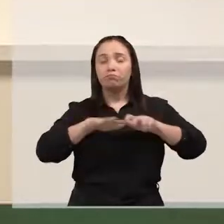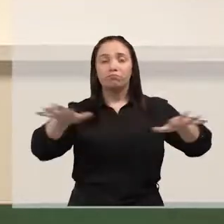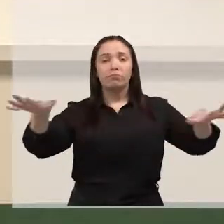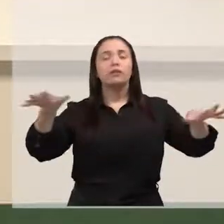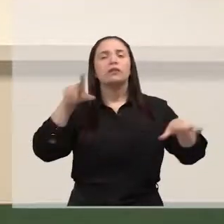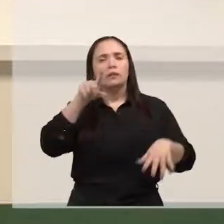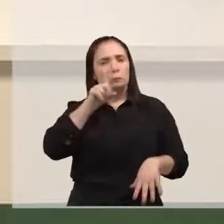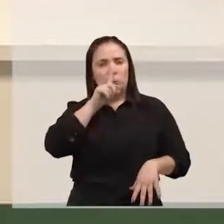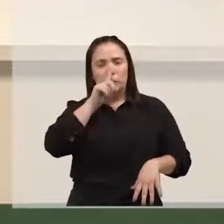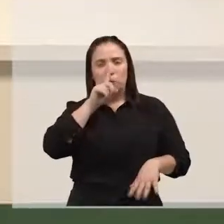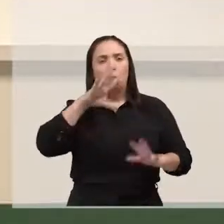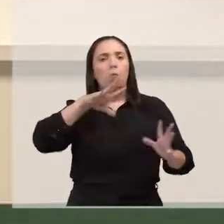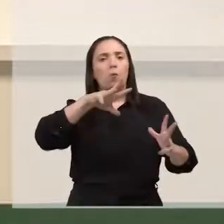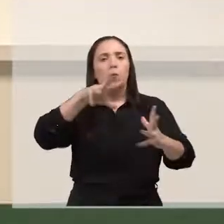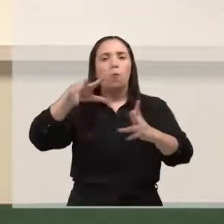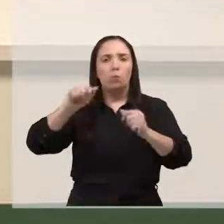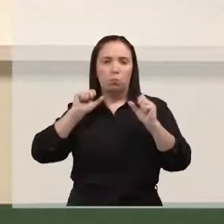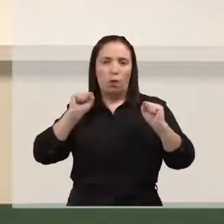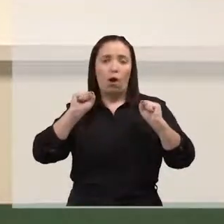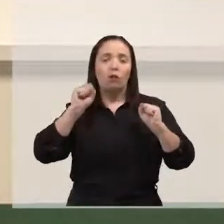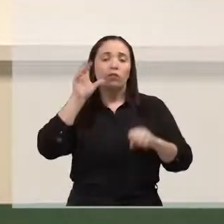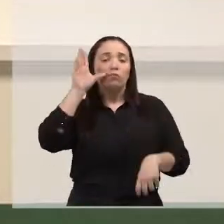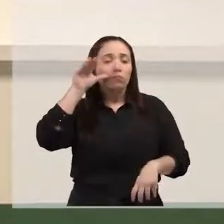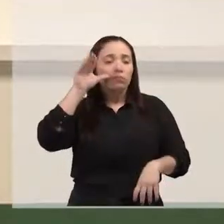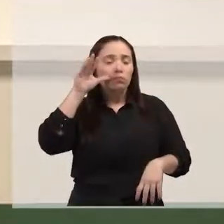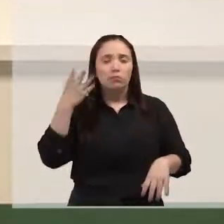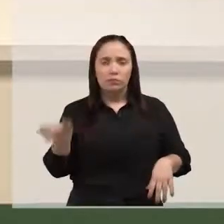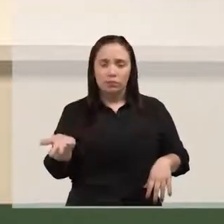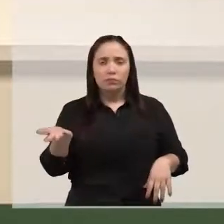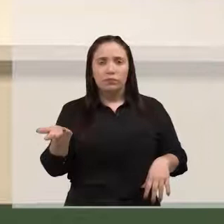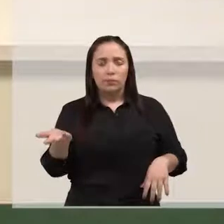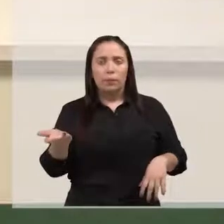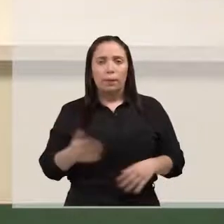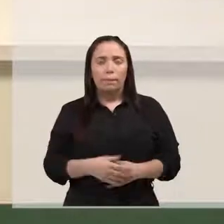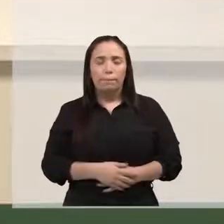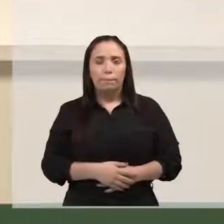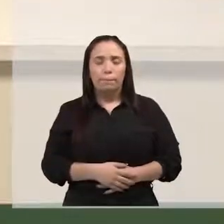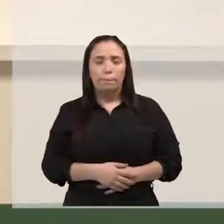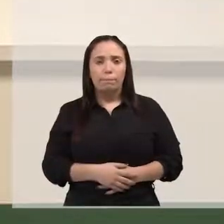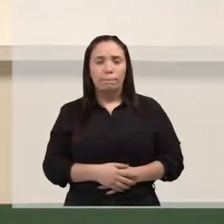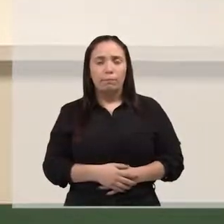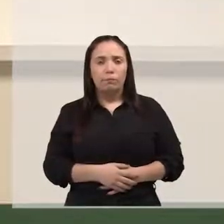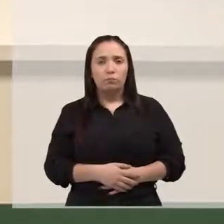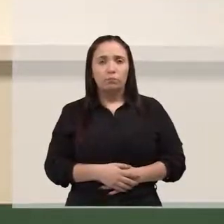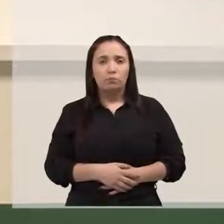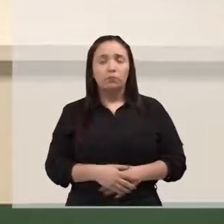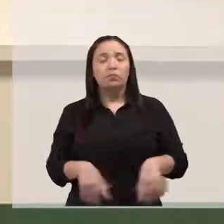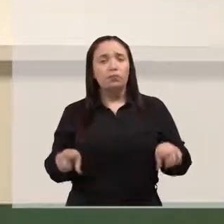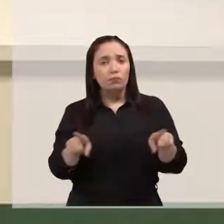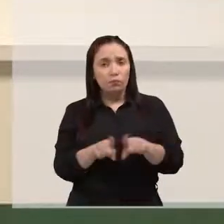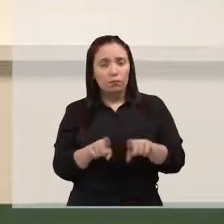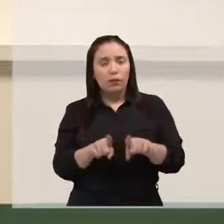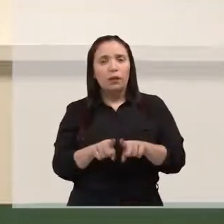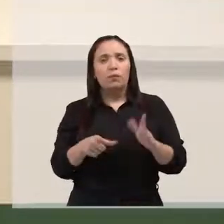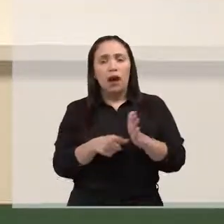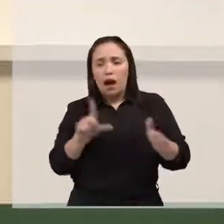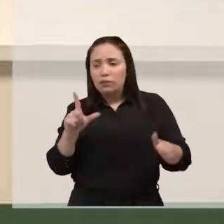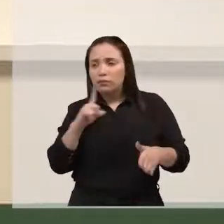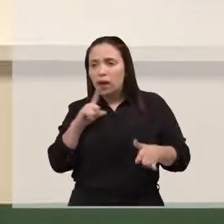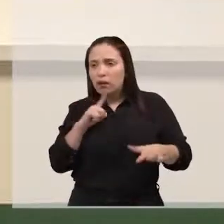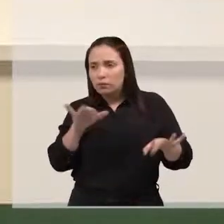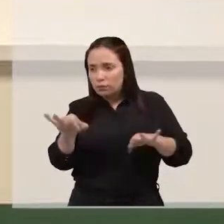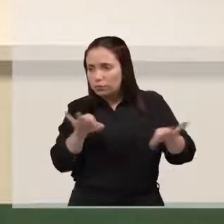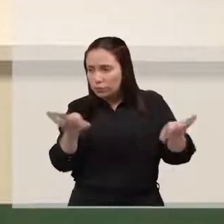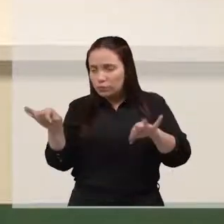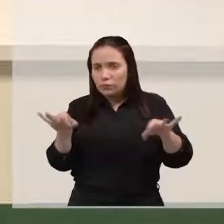muito perigoso. Agora, a grande verdade é que... E além disso, Luiz, tem uma estrutura orquestrada também, né? Tem.